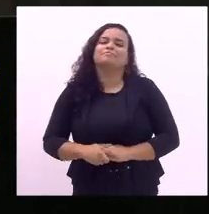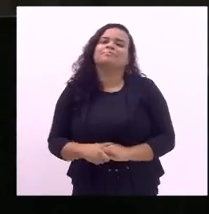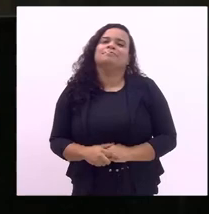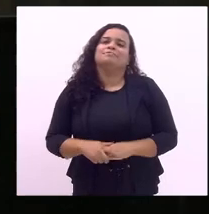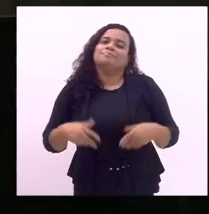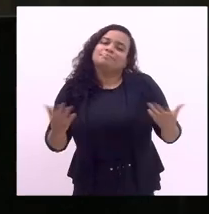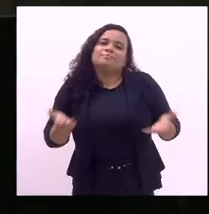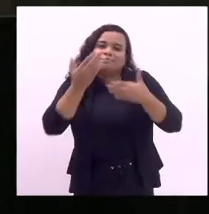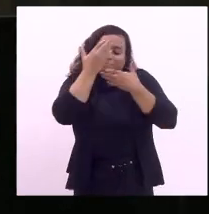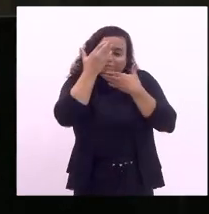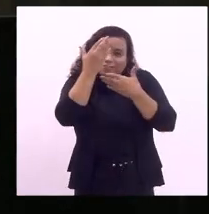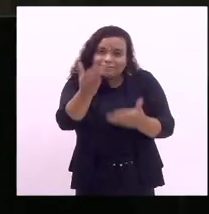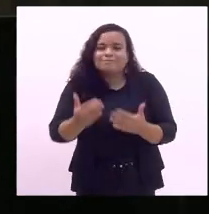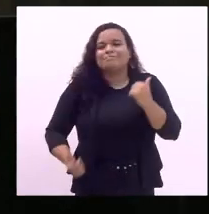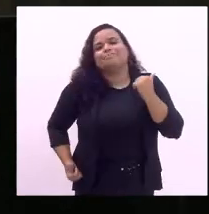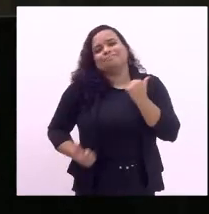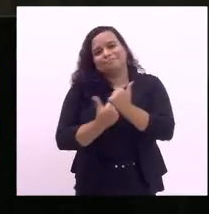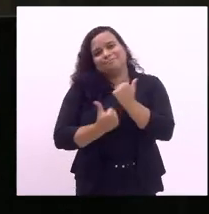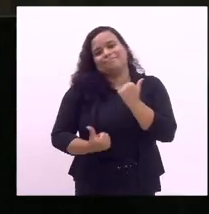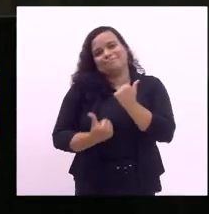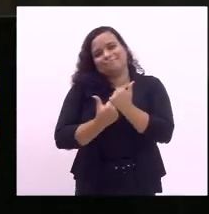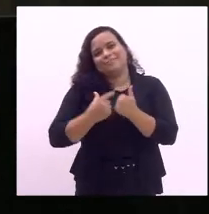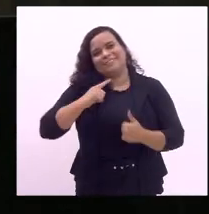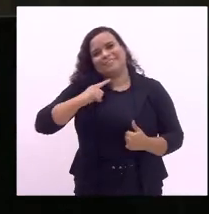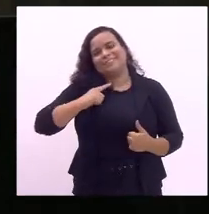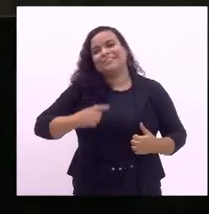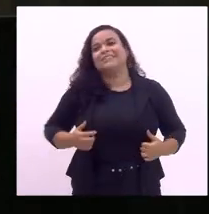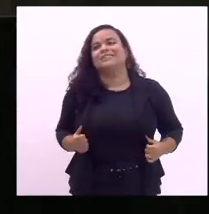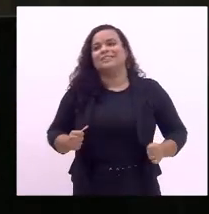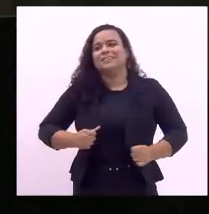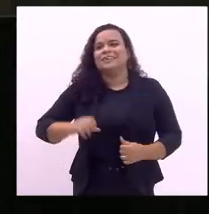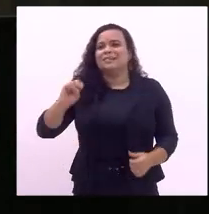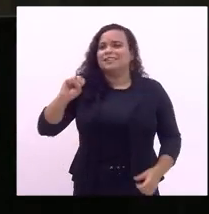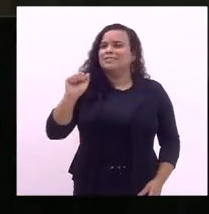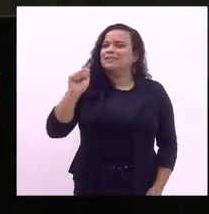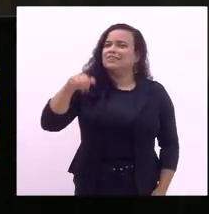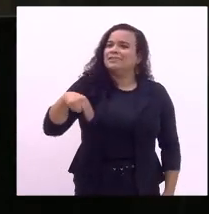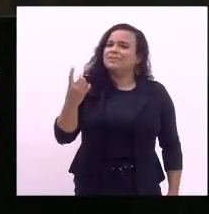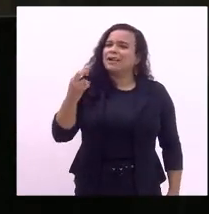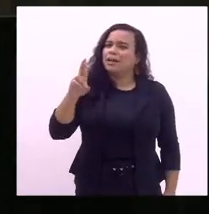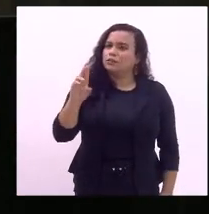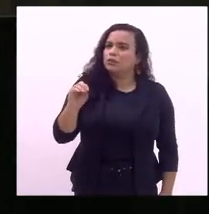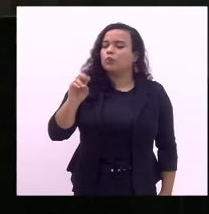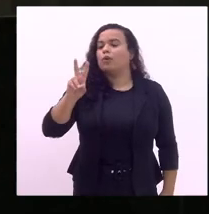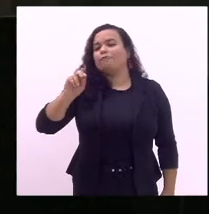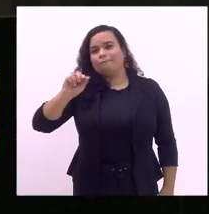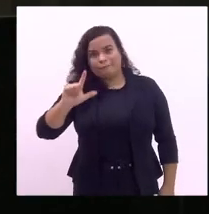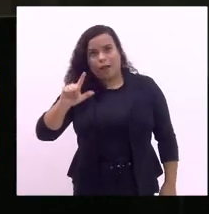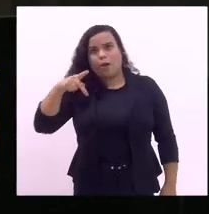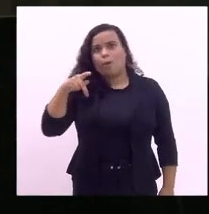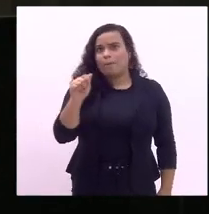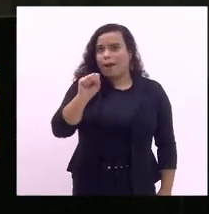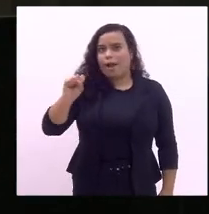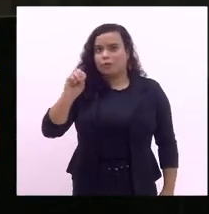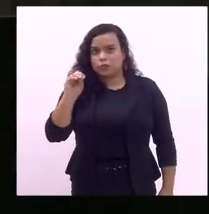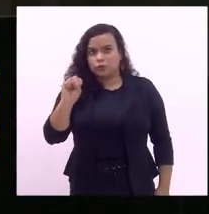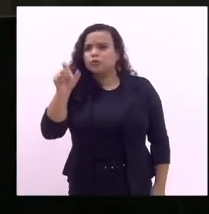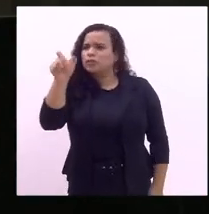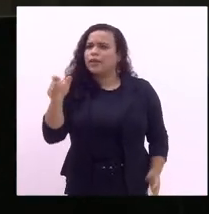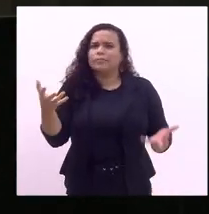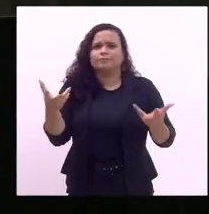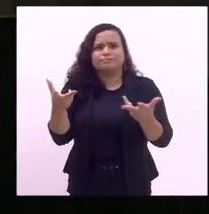eu agradeço a colaboração, não é, do Sandro Valpassos, que é